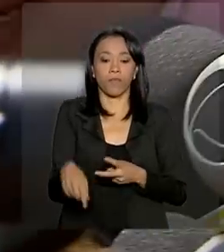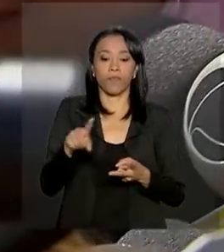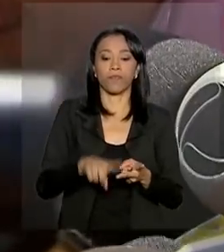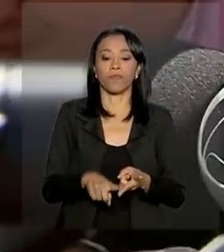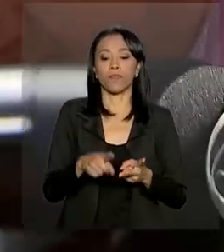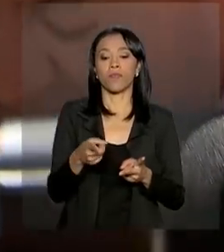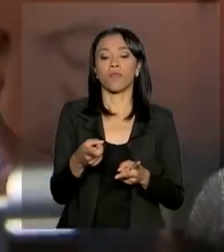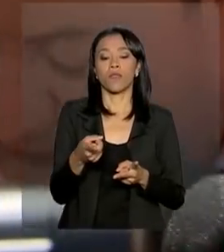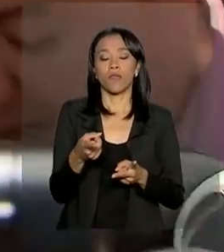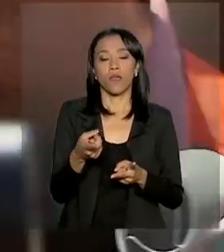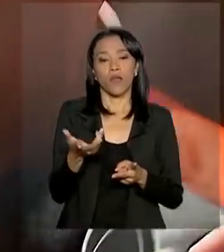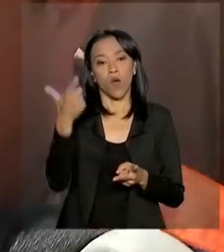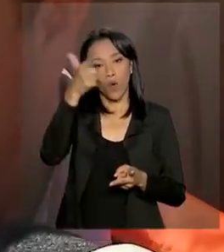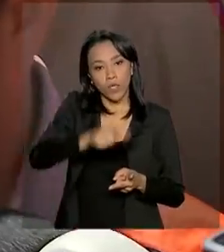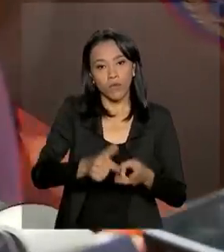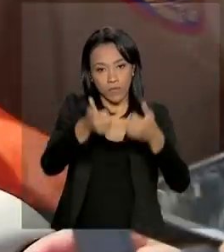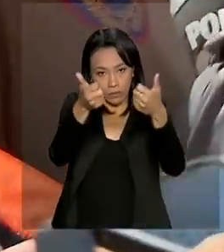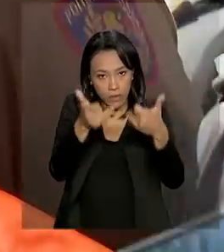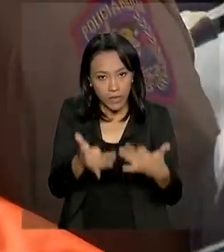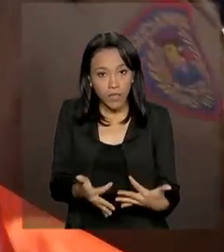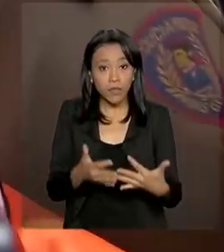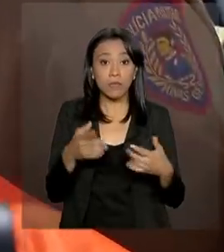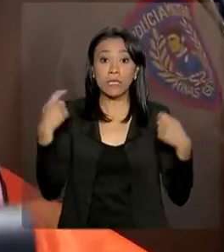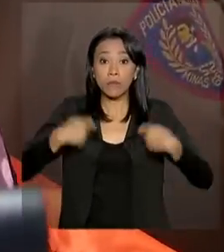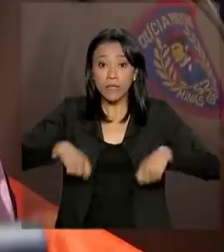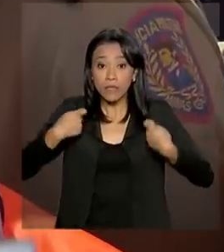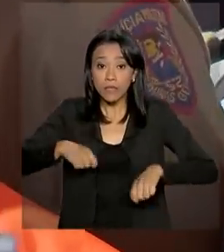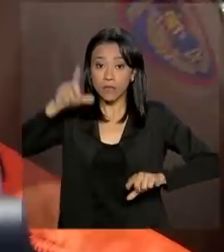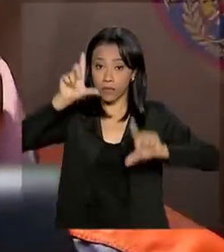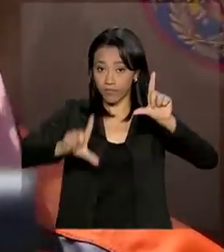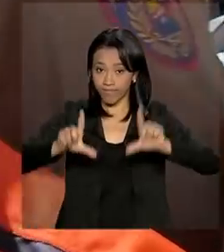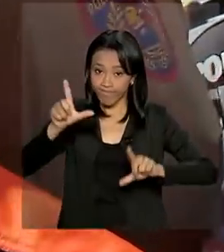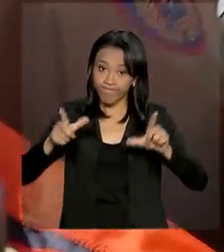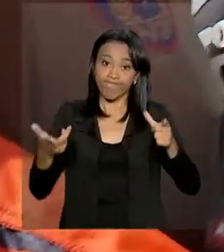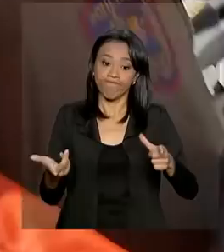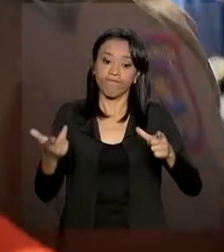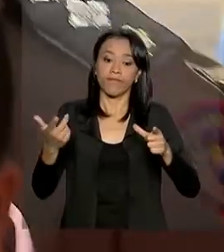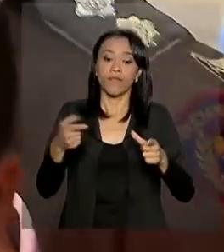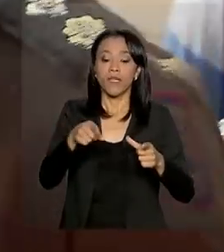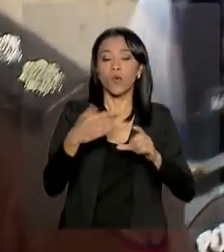Voltamos a reafirmar a necessidade da imprensa através do e-mail